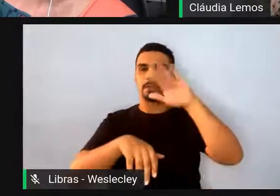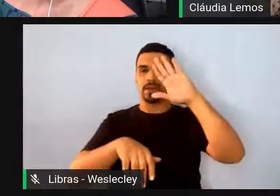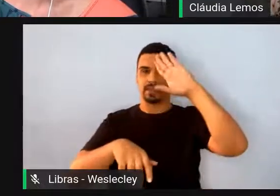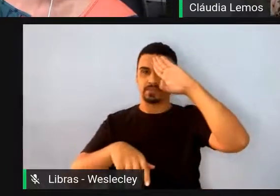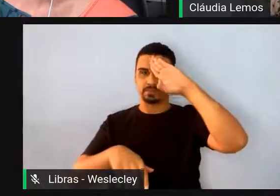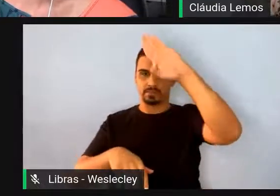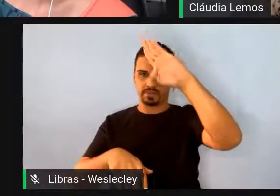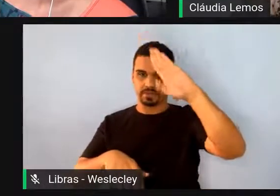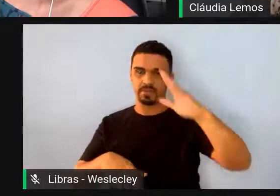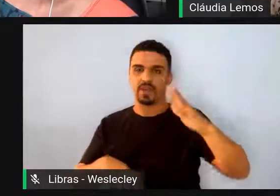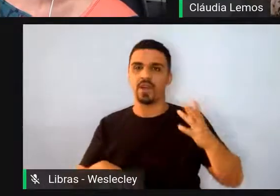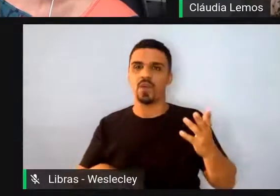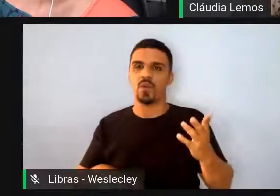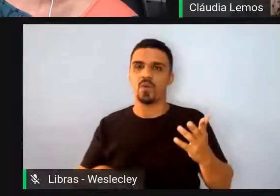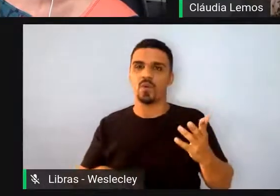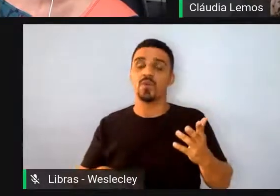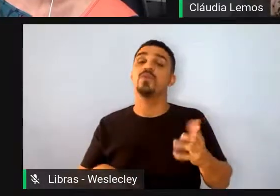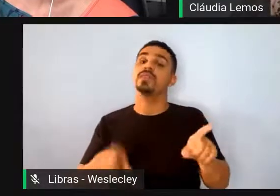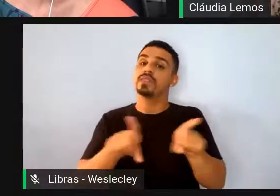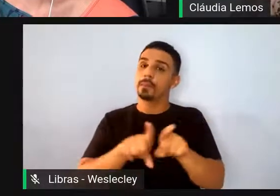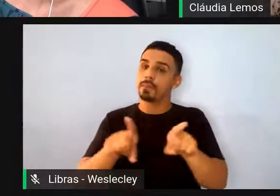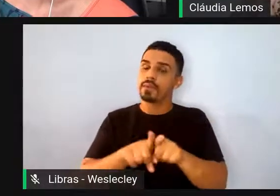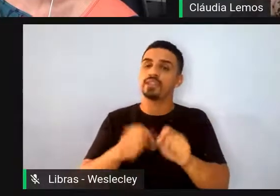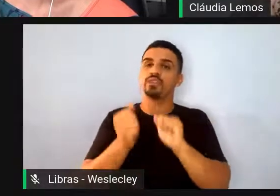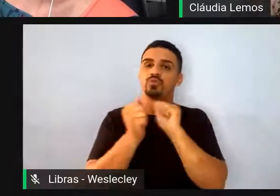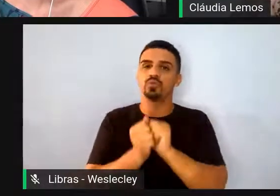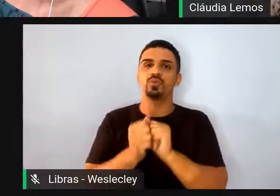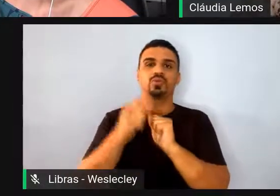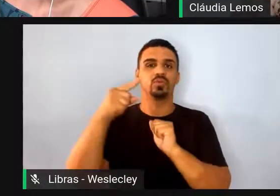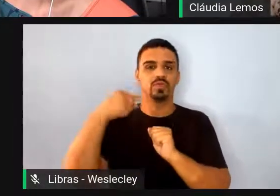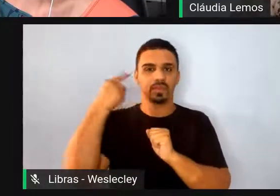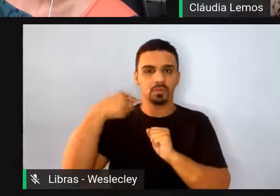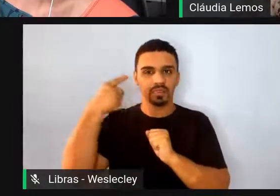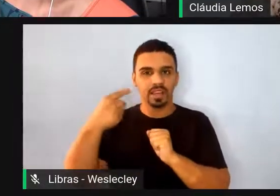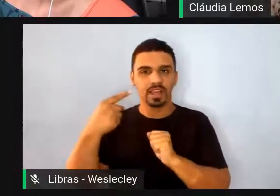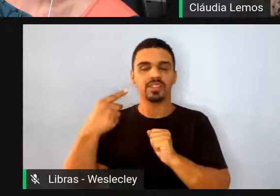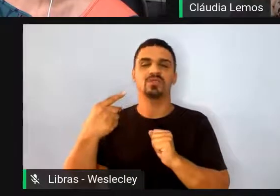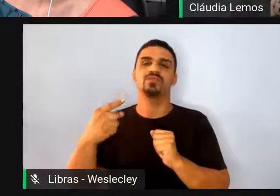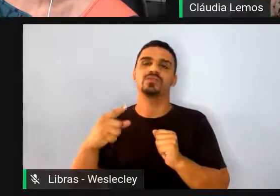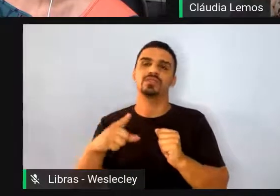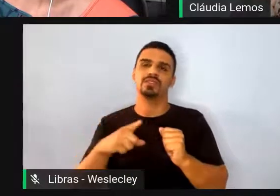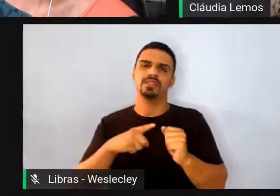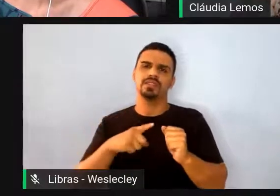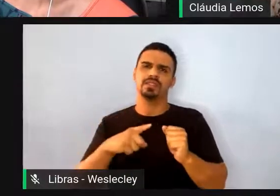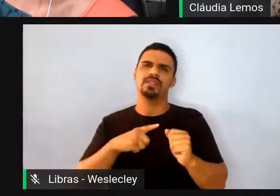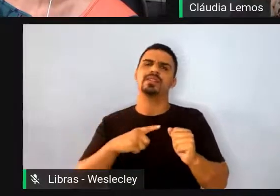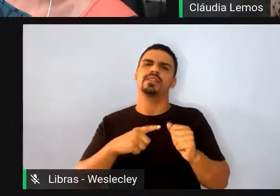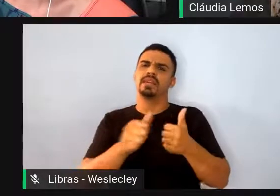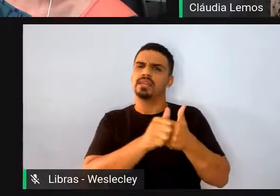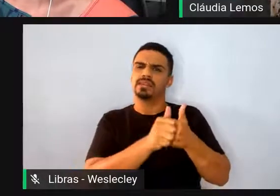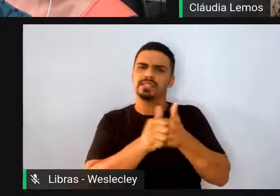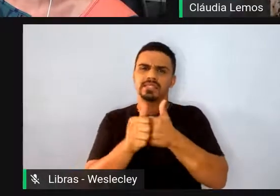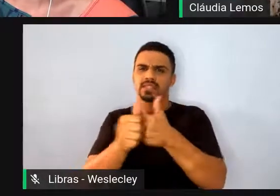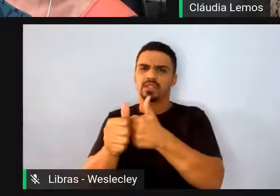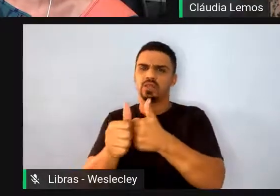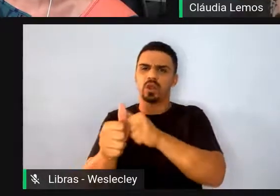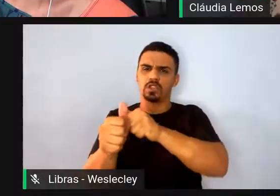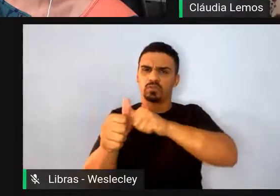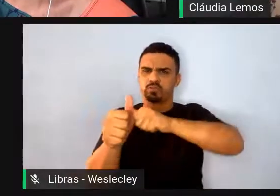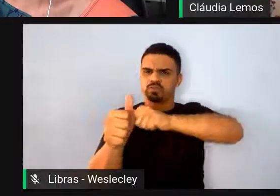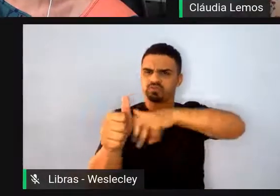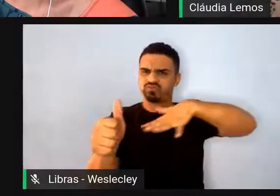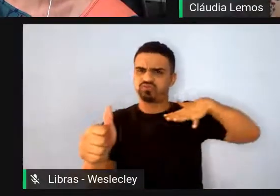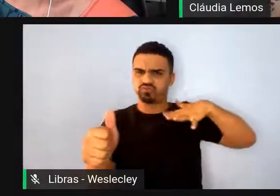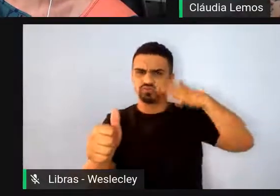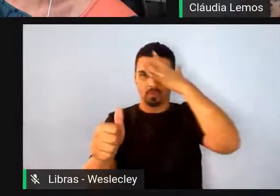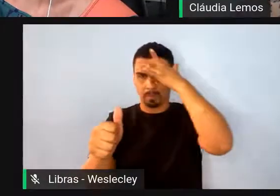engajada, e com deputados também, deputados que são deputados com muitos seguidores, né, nas mídias sociais. Eles usam